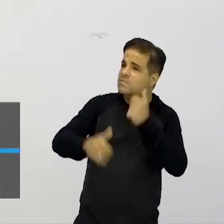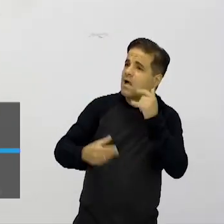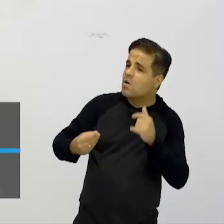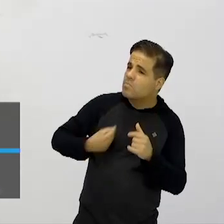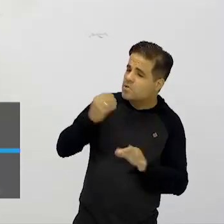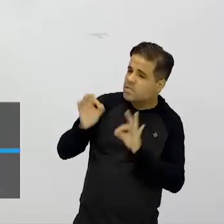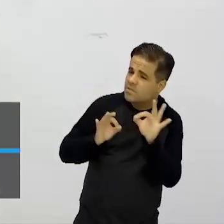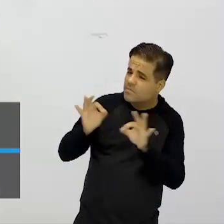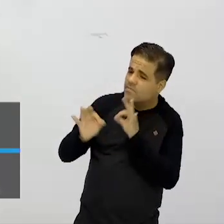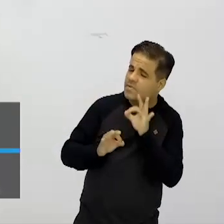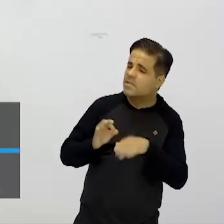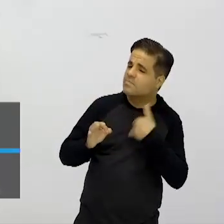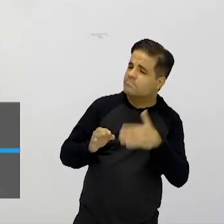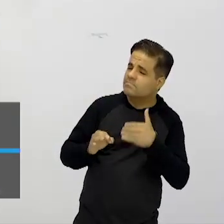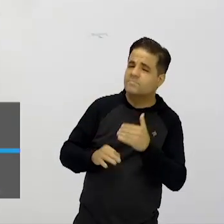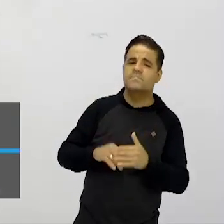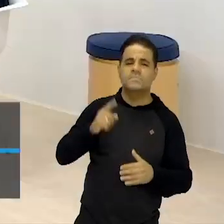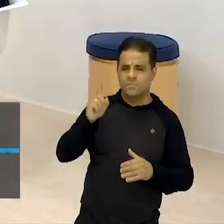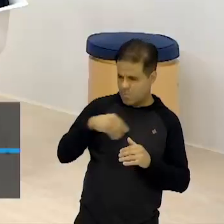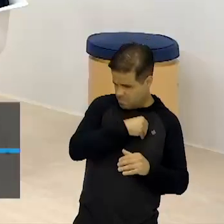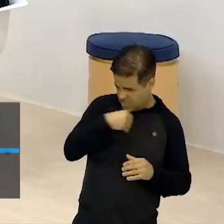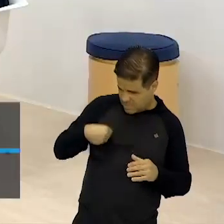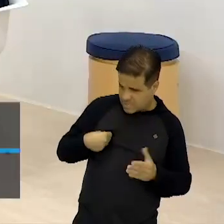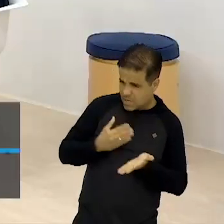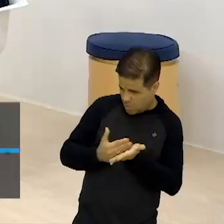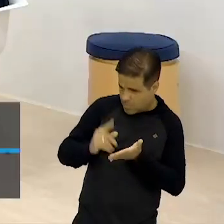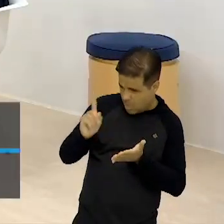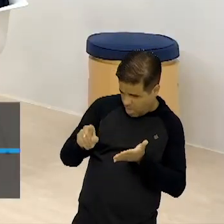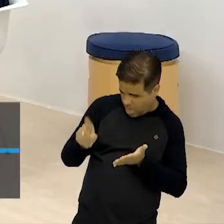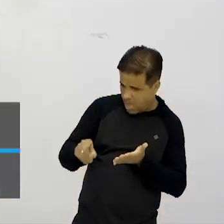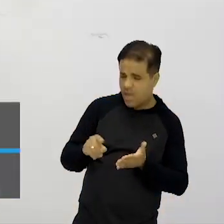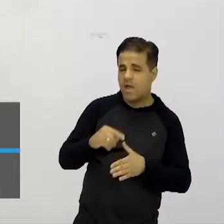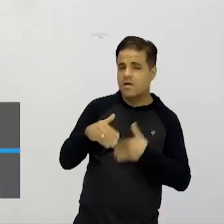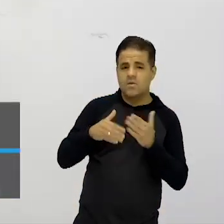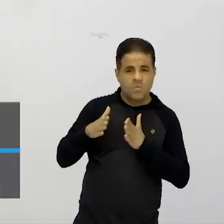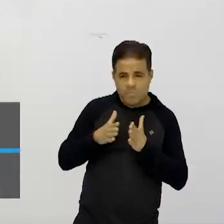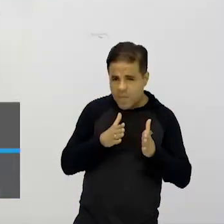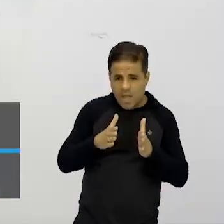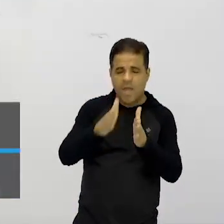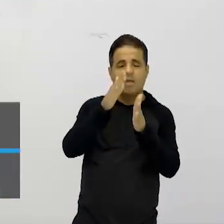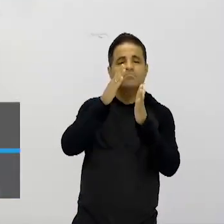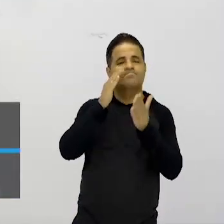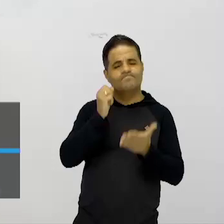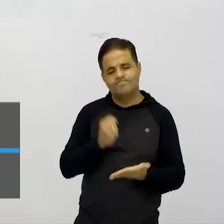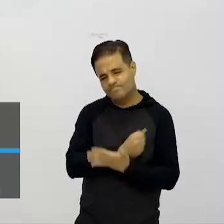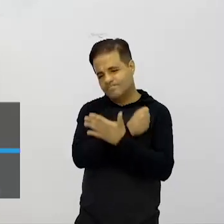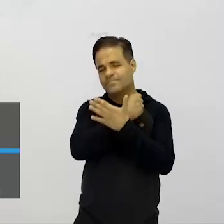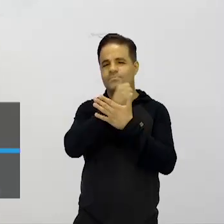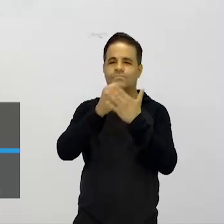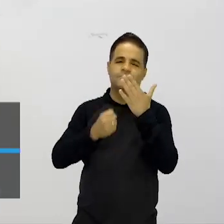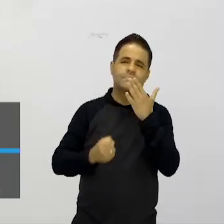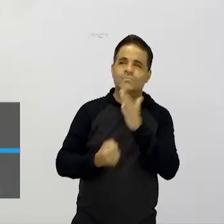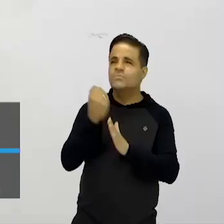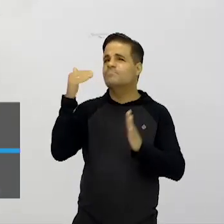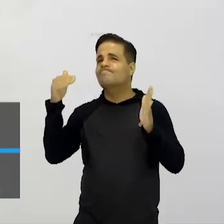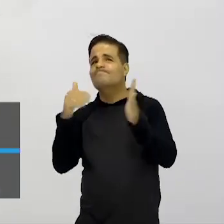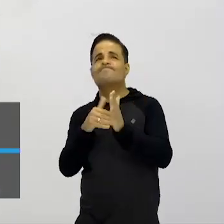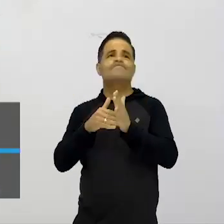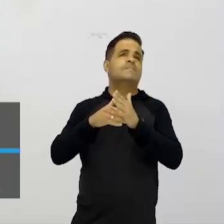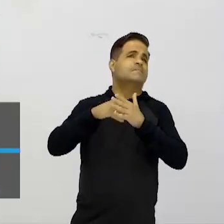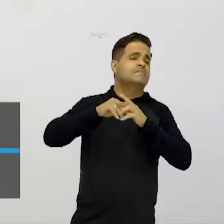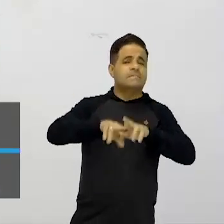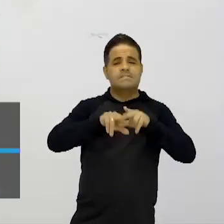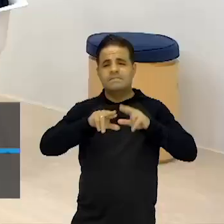de vida inicial dela foi medicina, né? Era medicina e no meio do percurso surgiram obstáculos,